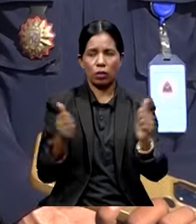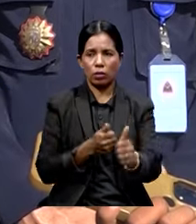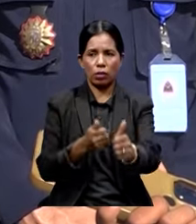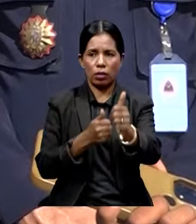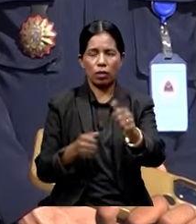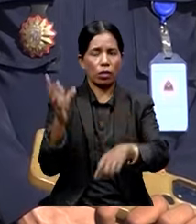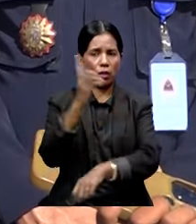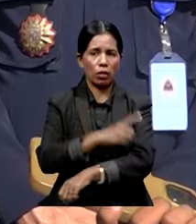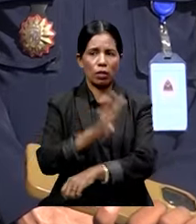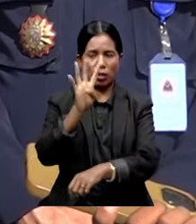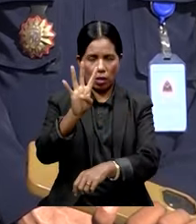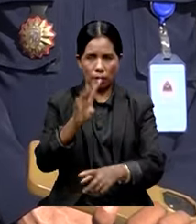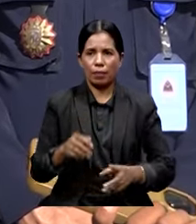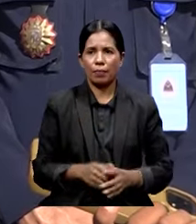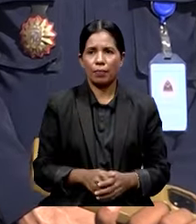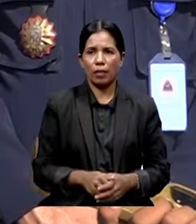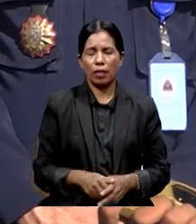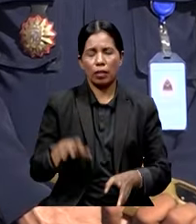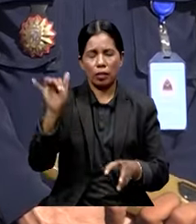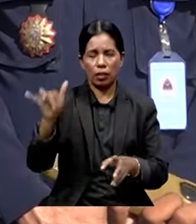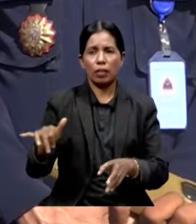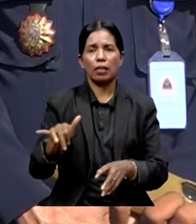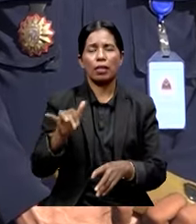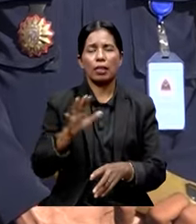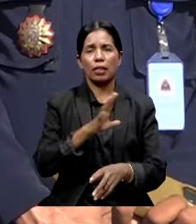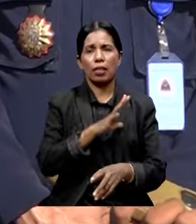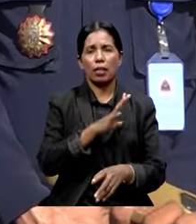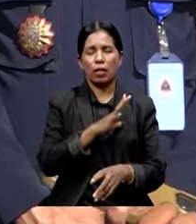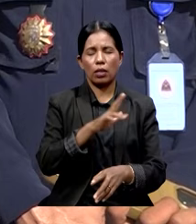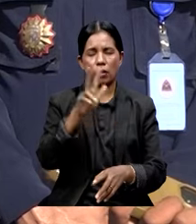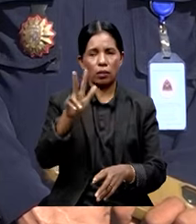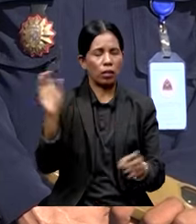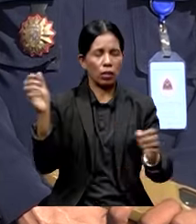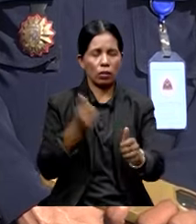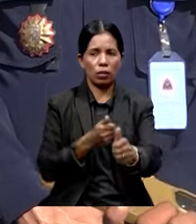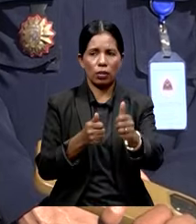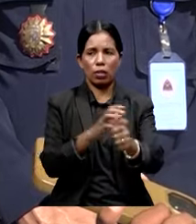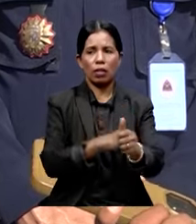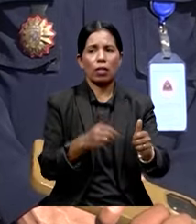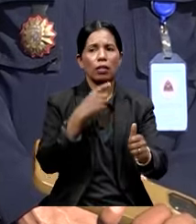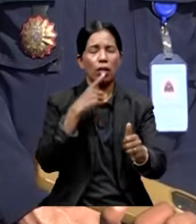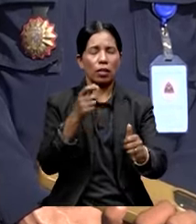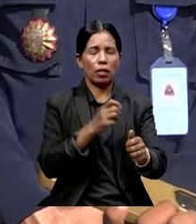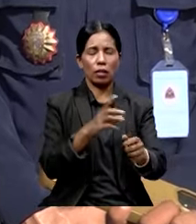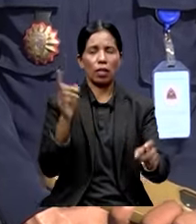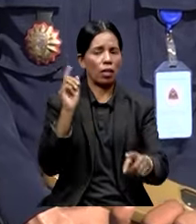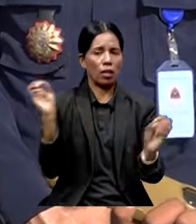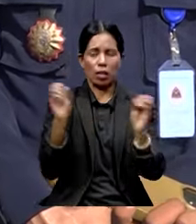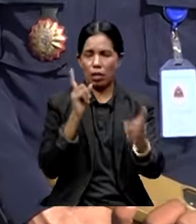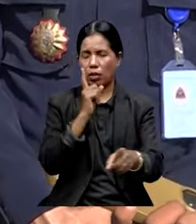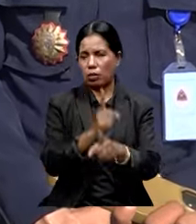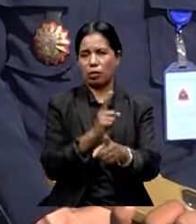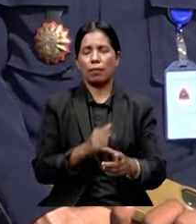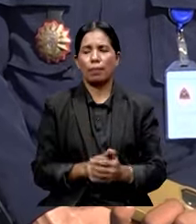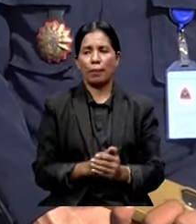lorong hat antes. Se hela de lorong tolu, maine la tama na requisitos. Ne considera ilegal. Nebe qualquer